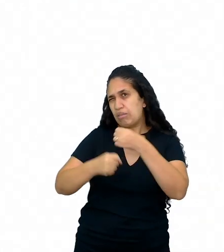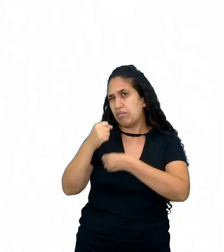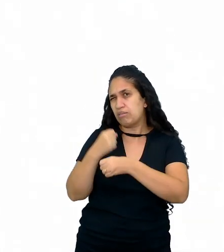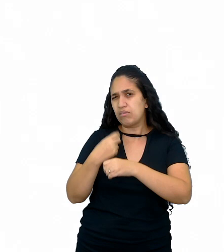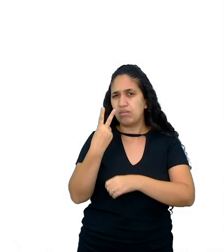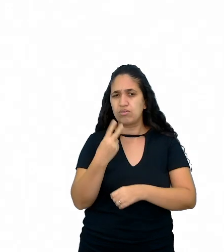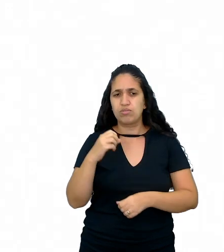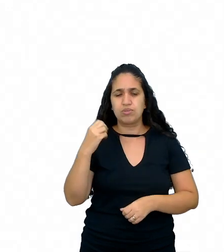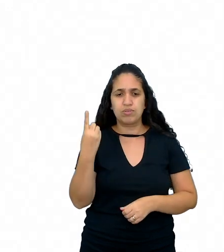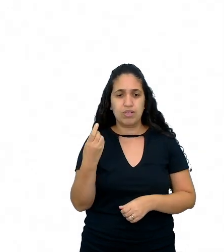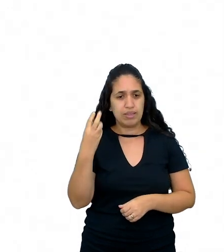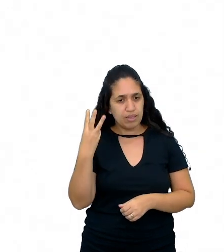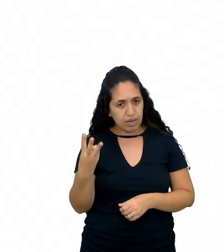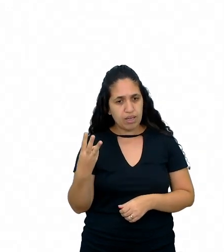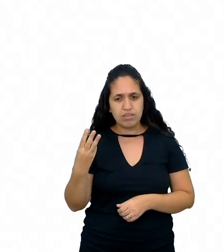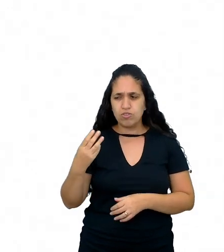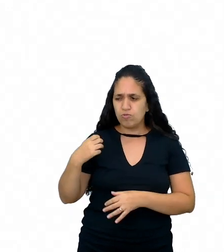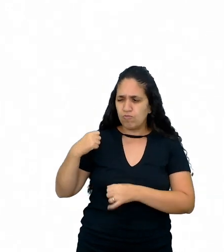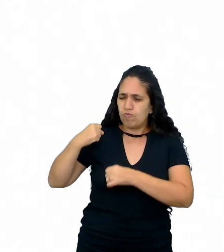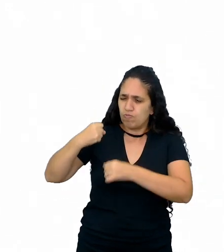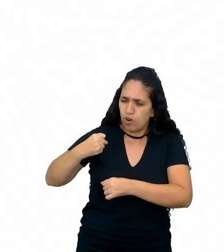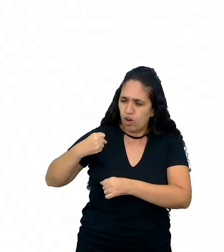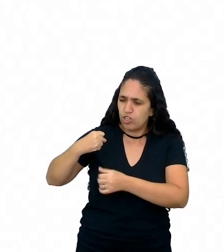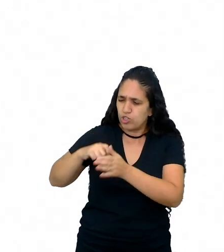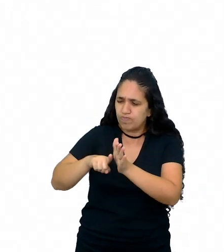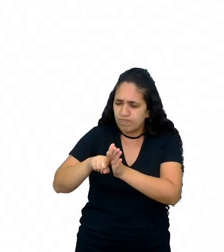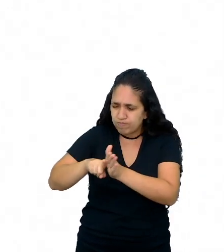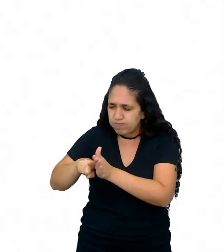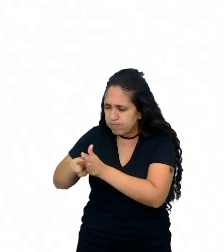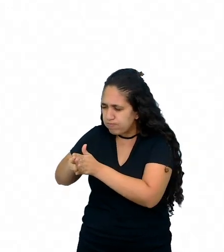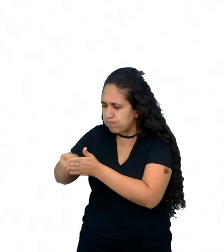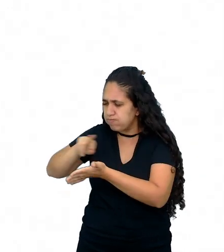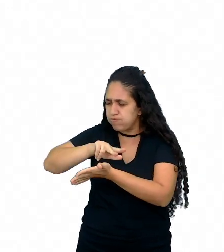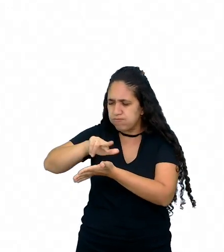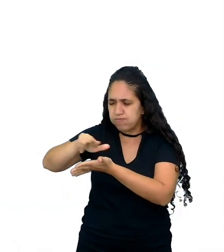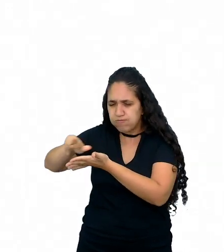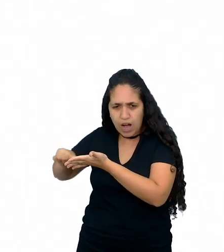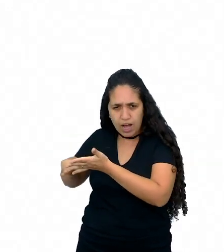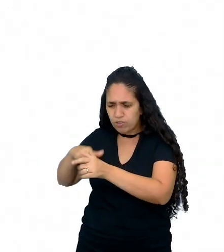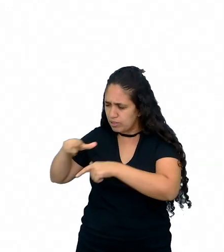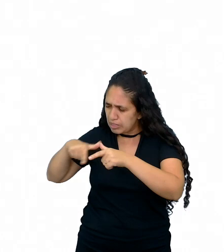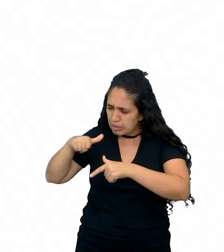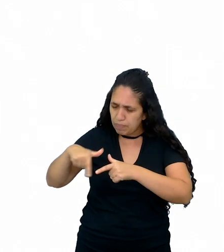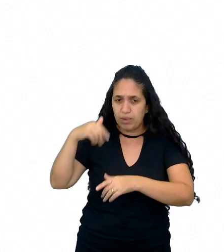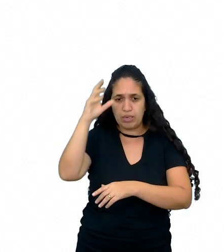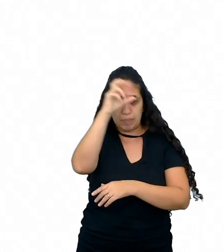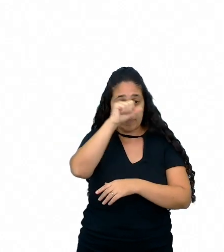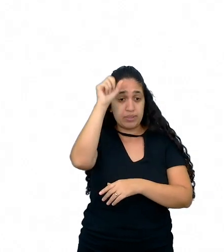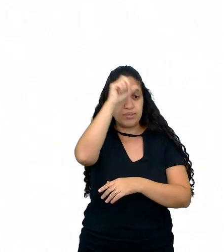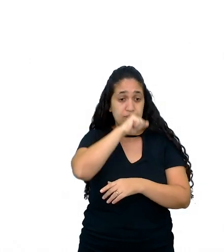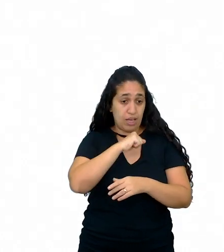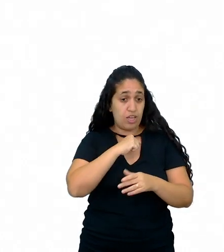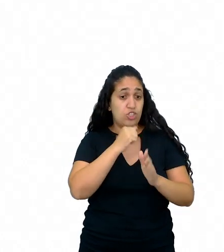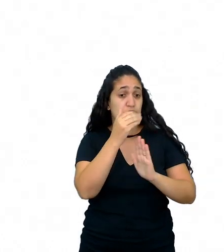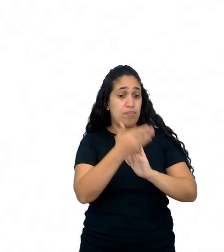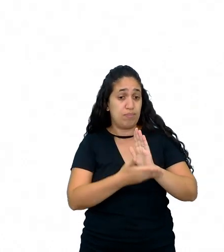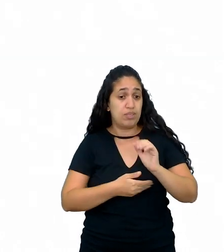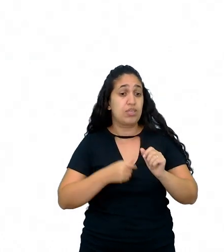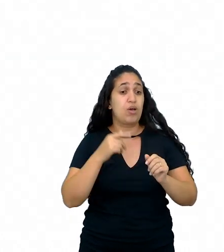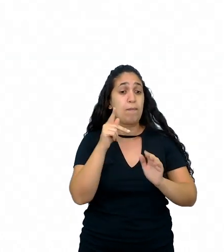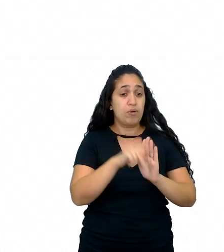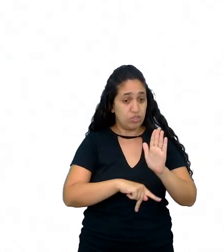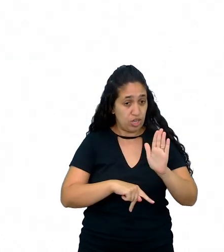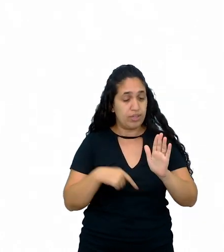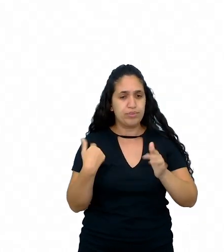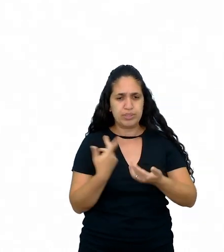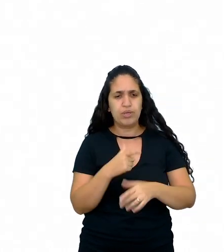gente tem uma forte corrente aí de pesquisadores trabalhando com aprendizagem baseada em projetos. E aí a gente tem,